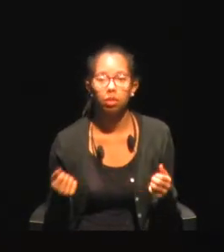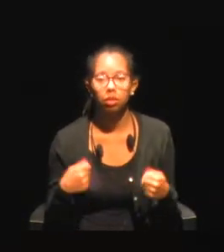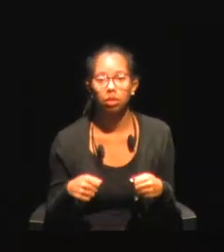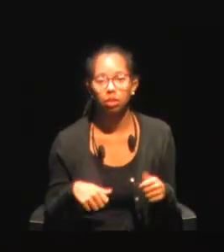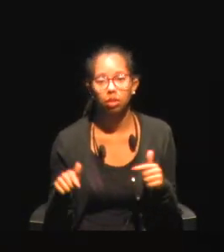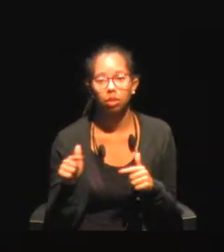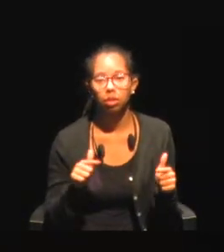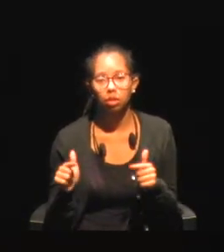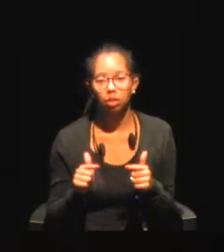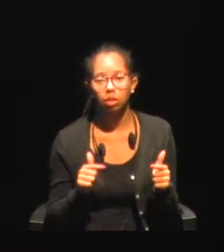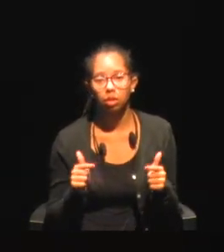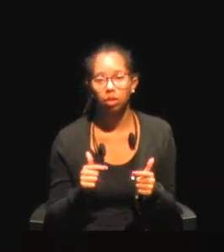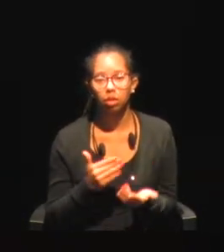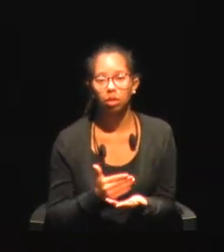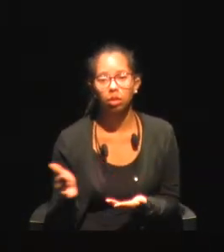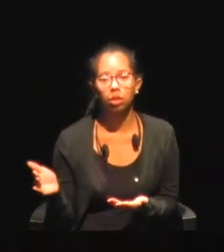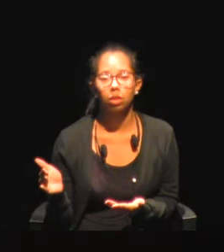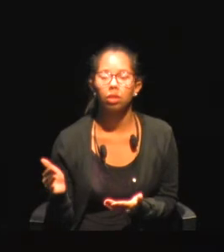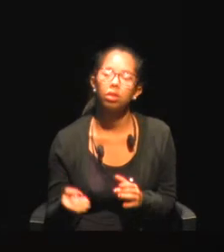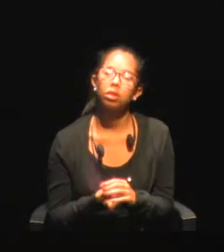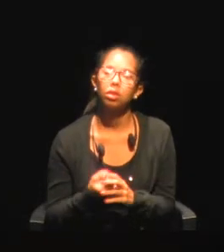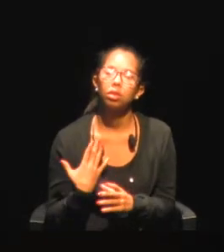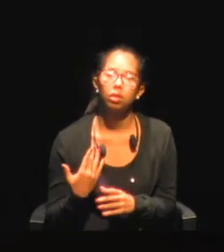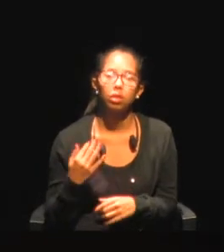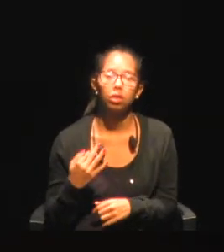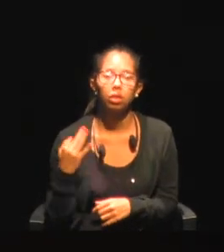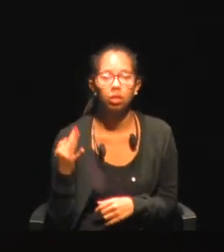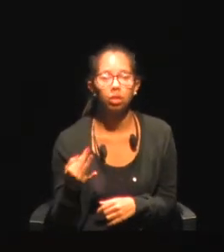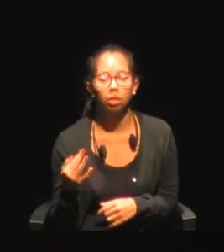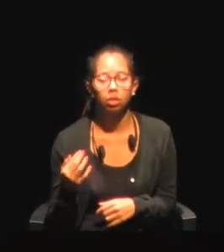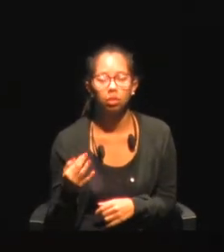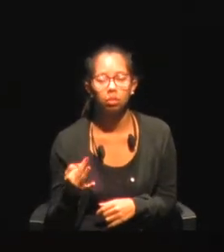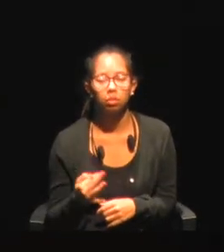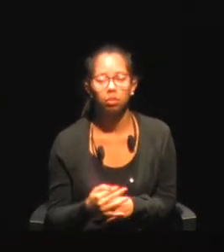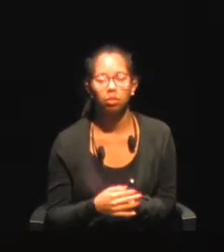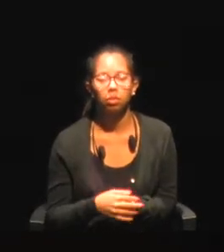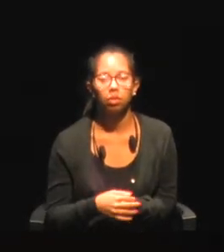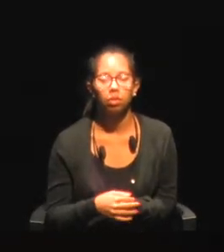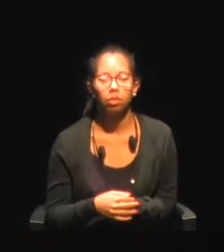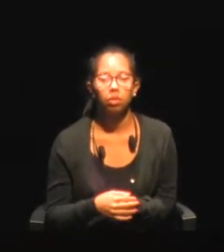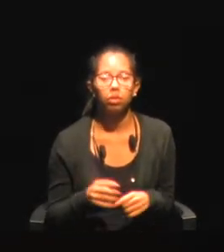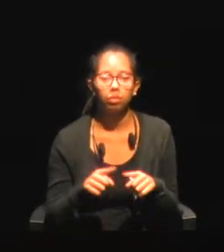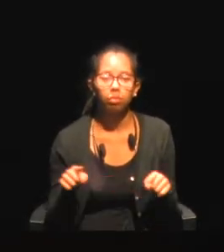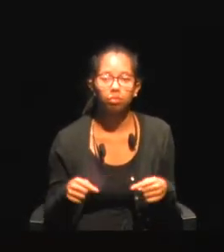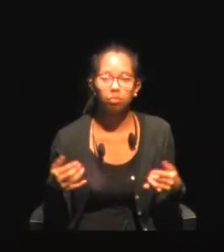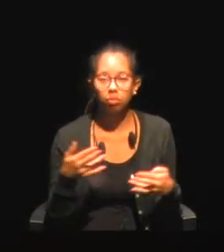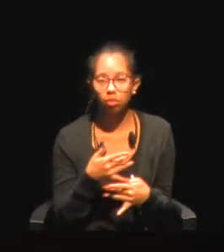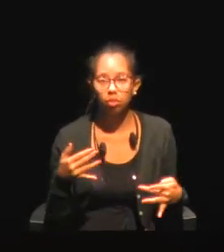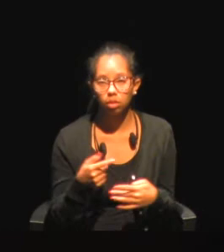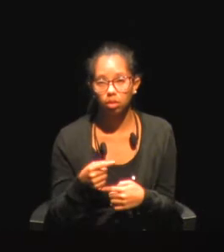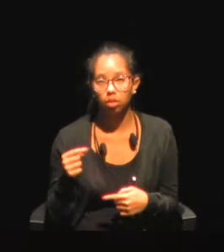sempre escalas de intermediação que têm que ser trabalhadas no sentido de promover, fundamentalmente, a